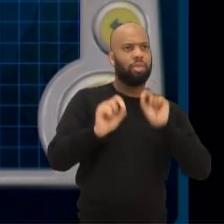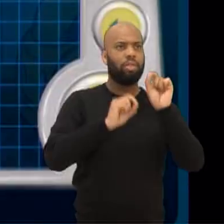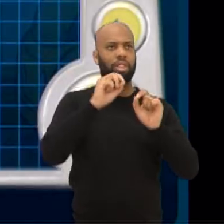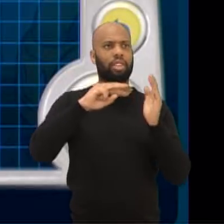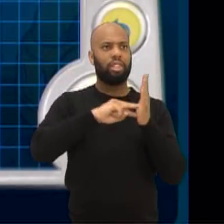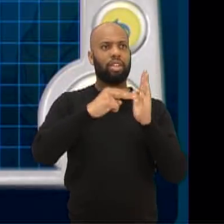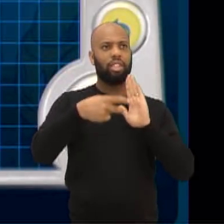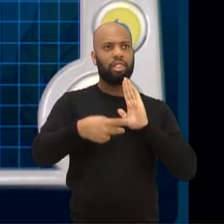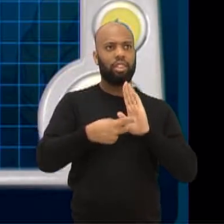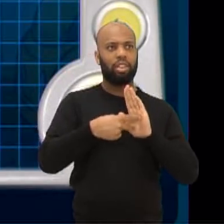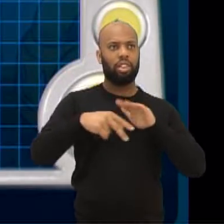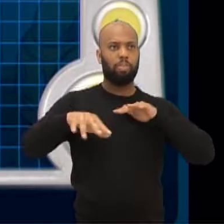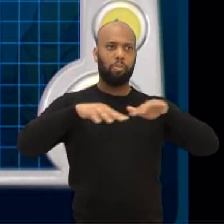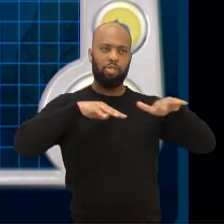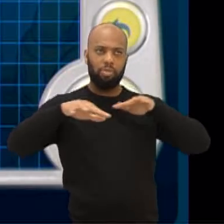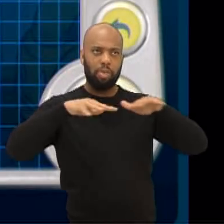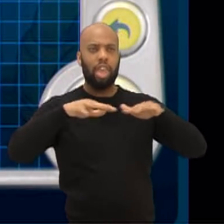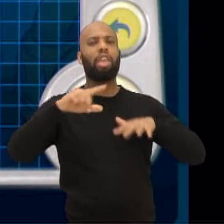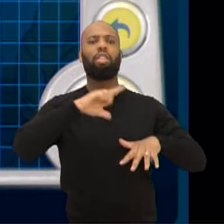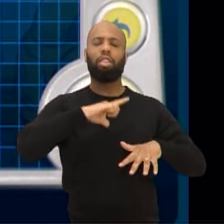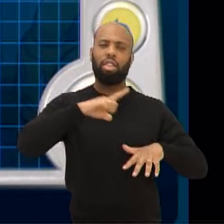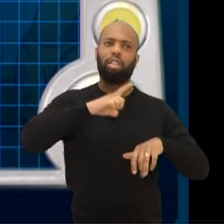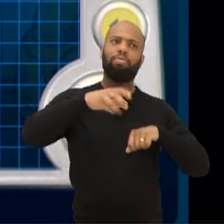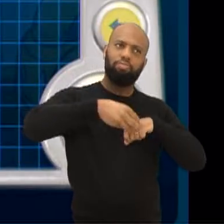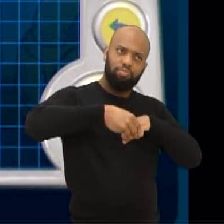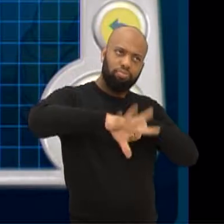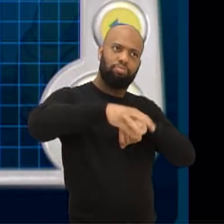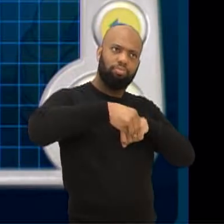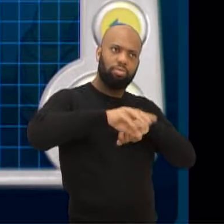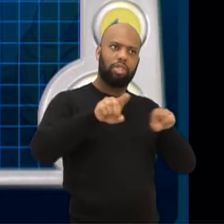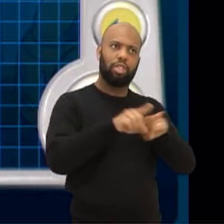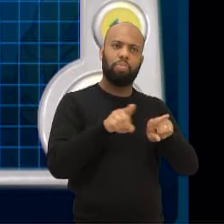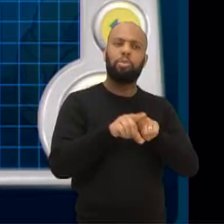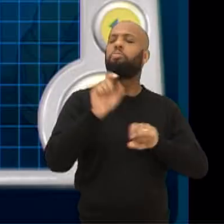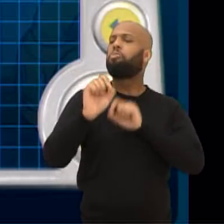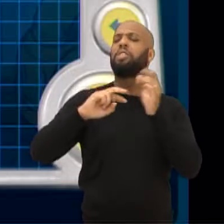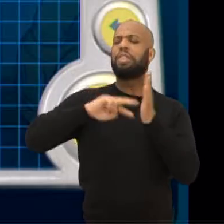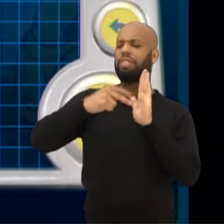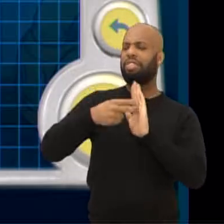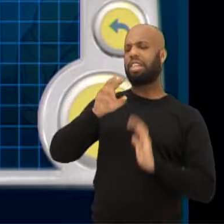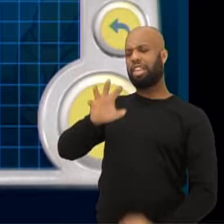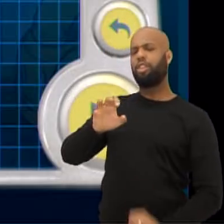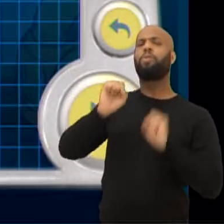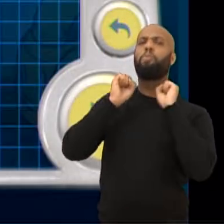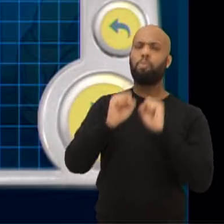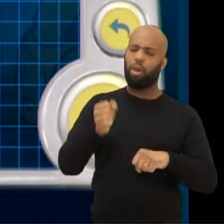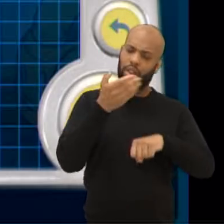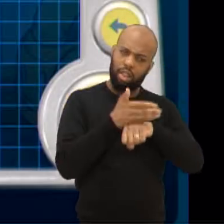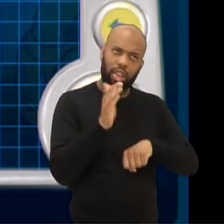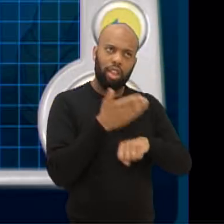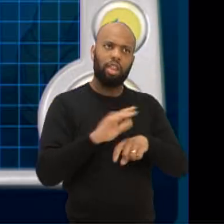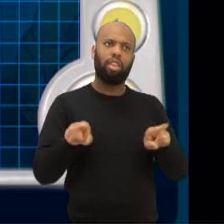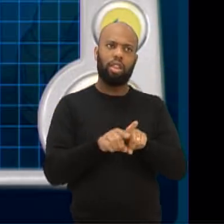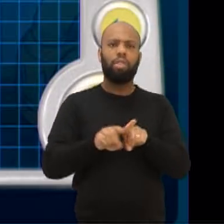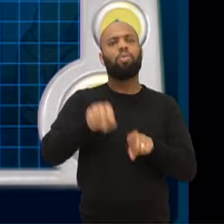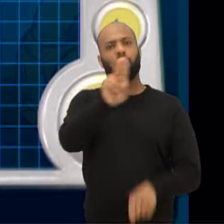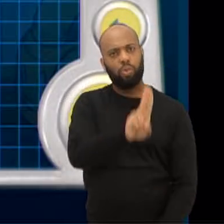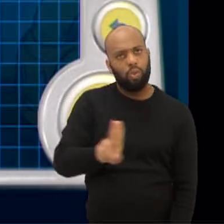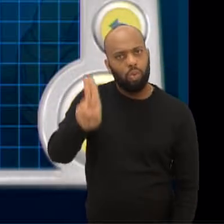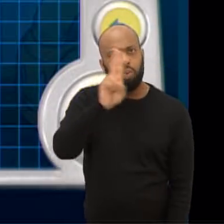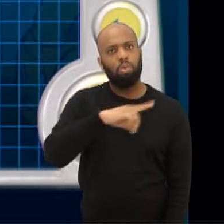seria o movimento lá de reflexão, rotação, você pode praticar